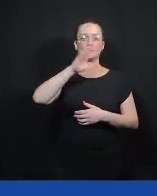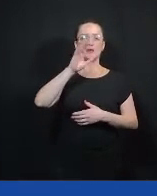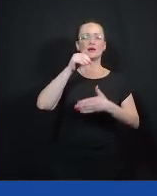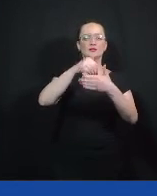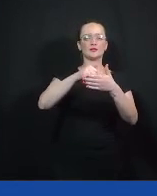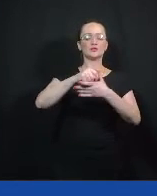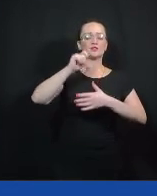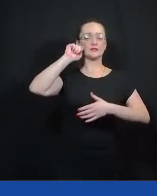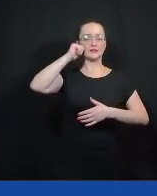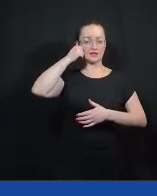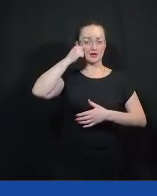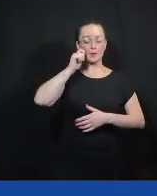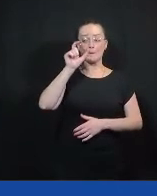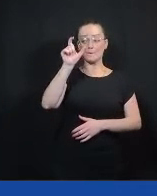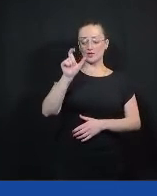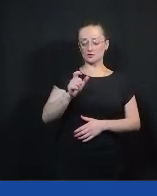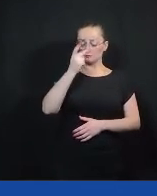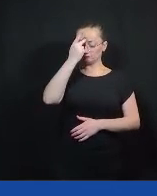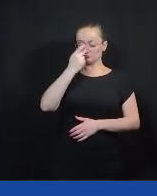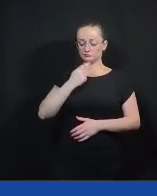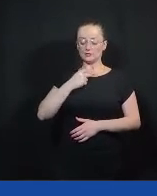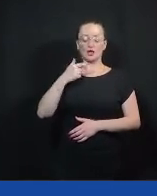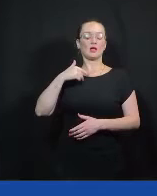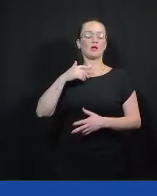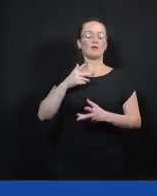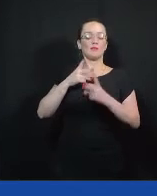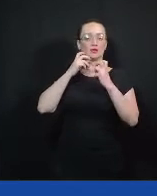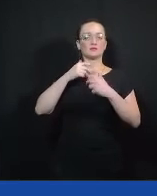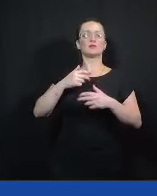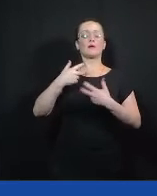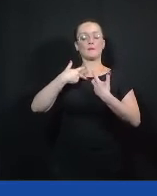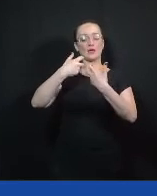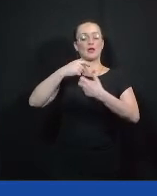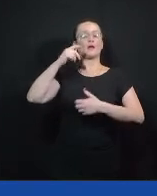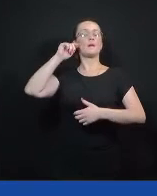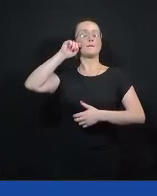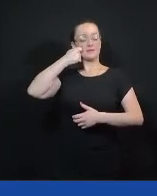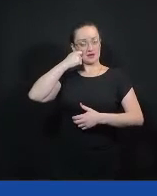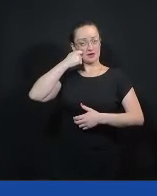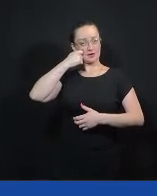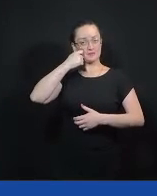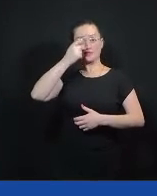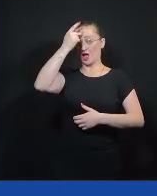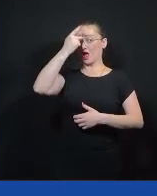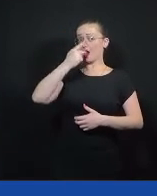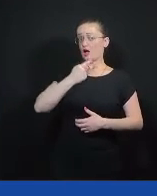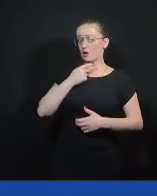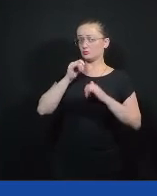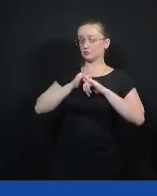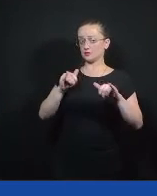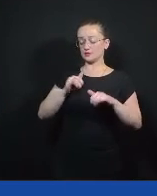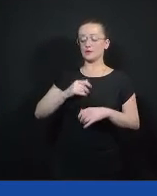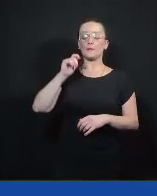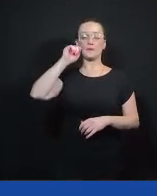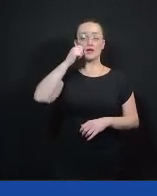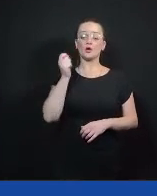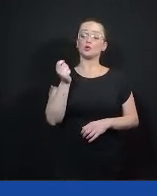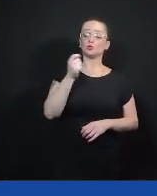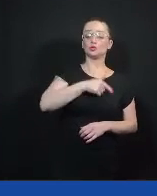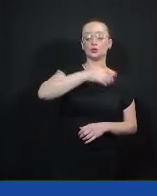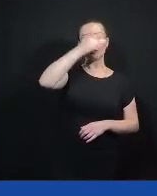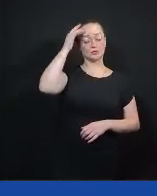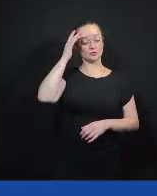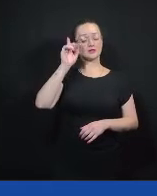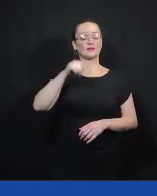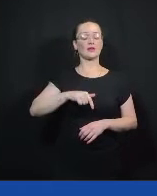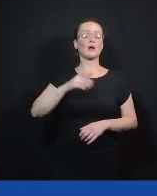mais candidatos negros, pessoas que se declaram de cor preta ou parda, autodeclaram, é uma autodeclaração, do que pessoas